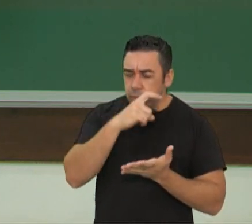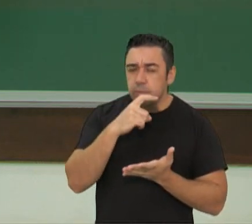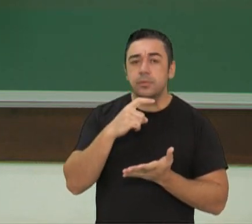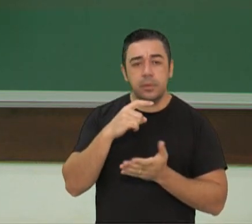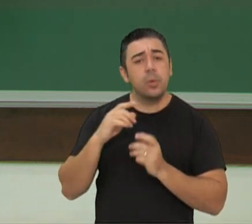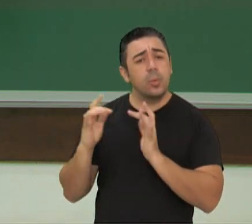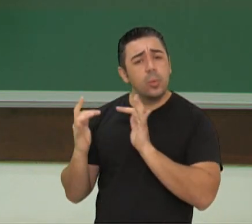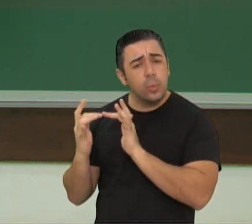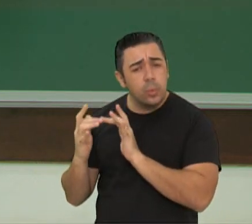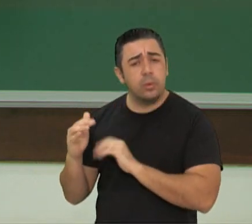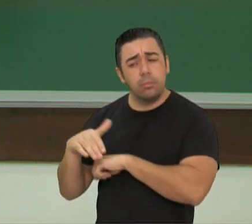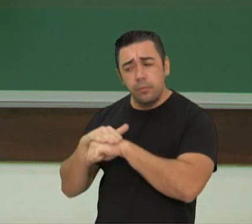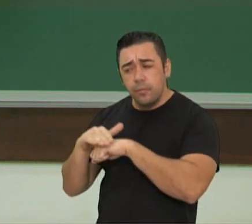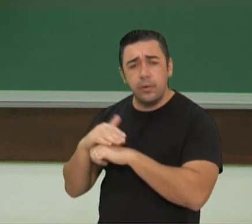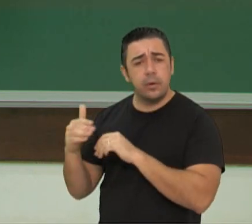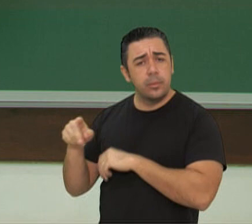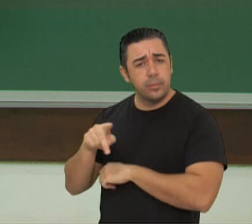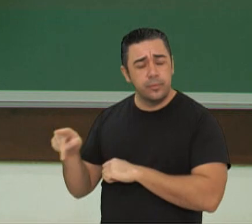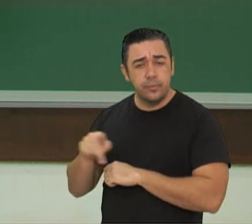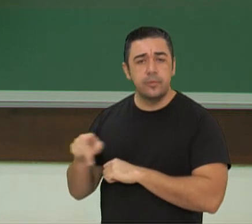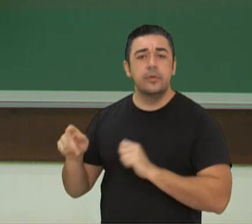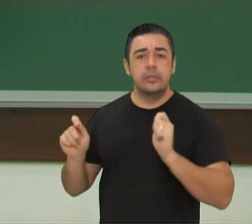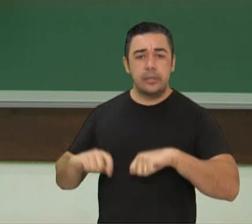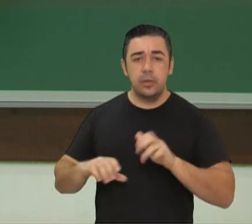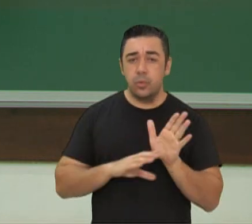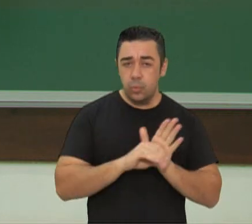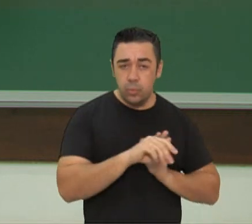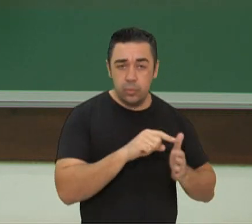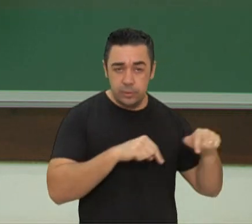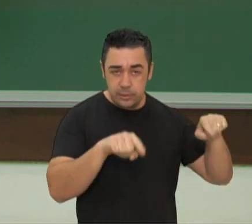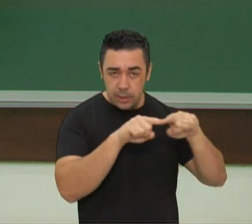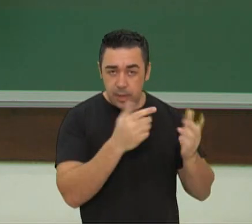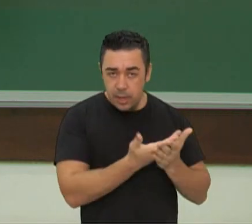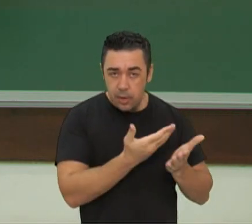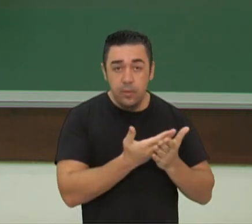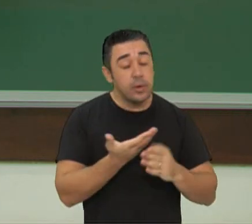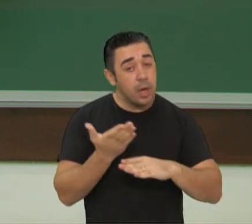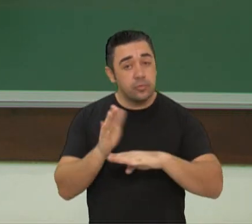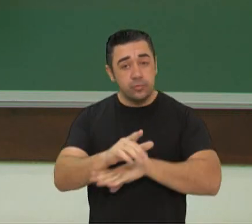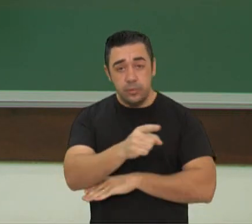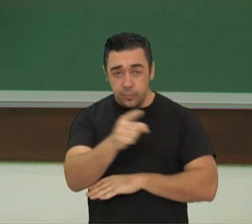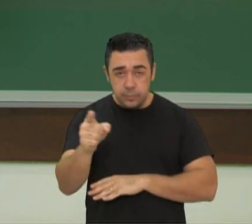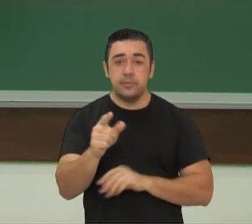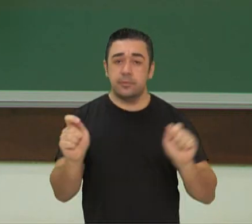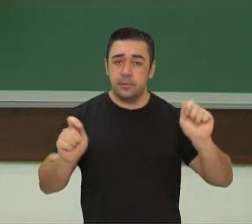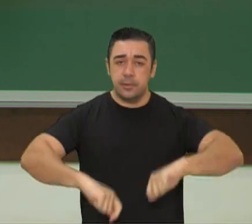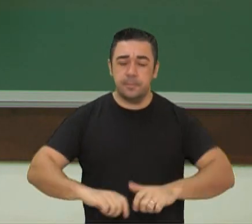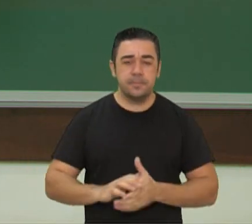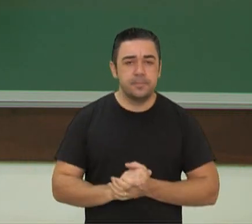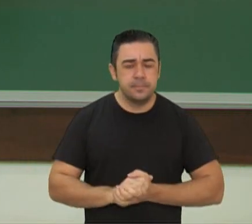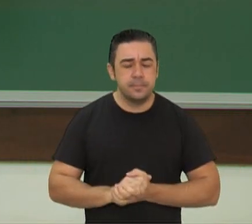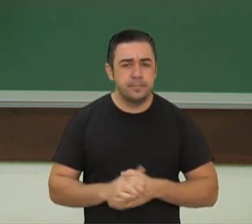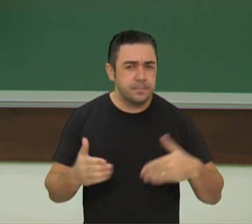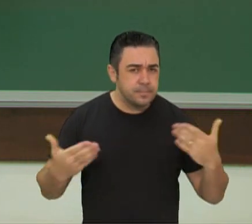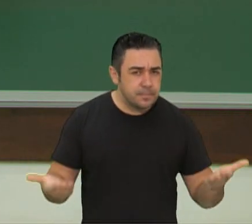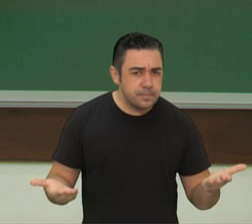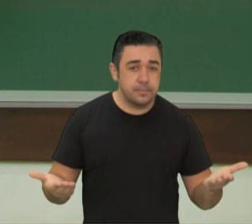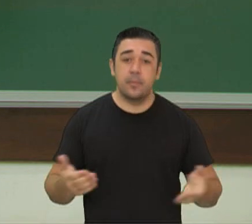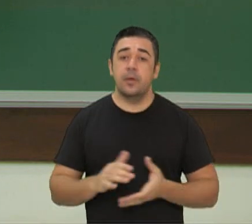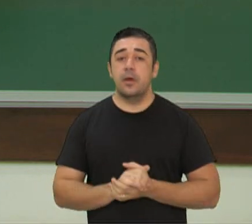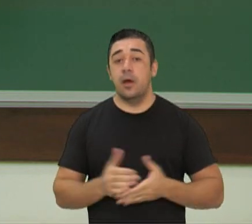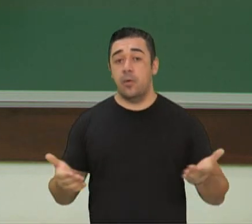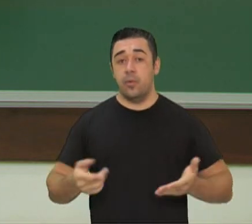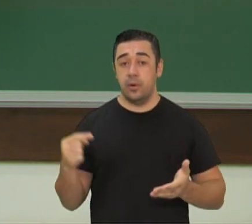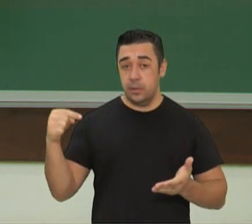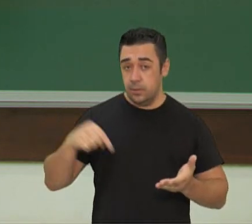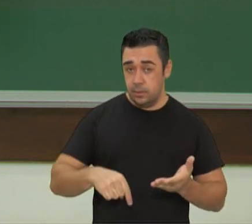o seu professor, com a sua professora, que nós estamos tentando ajudar vocês da melhor forma possível. Então, estamos